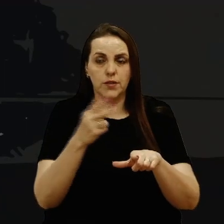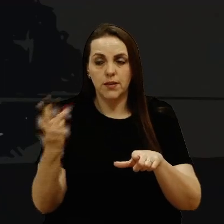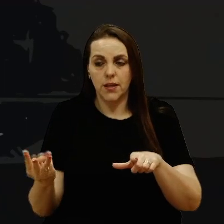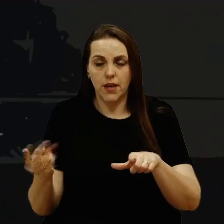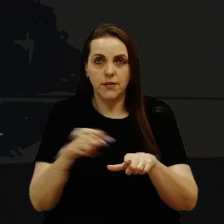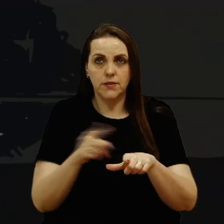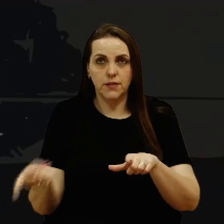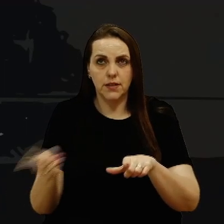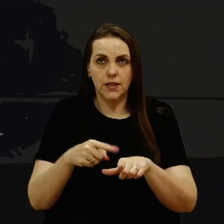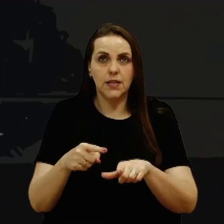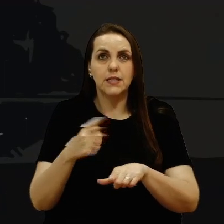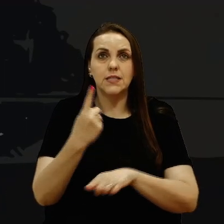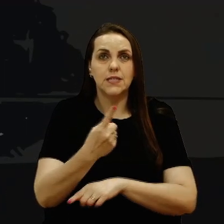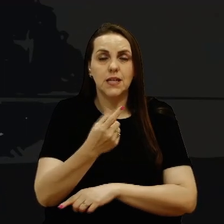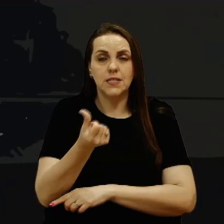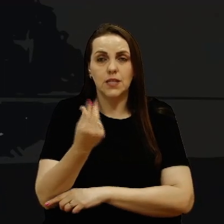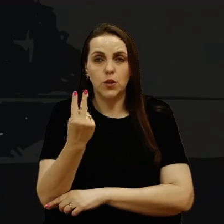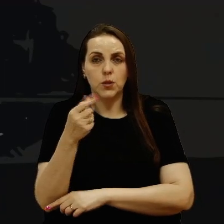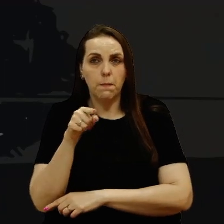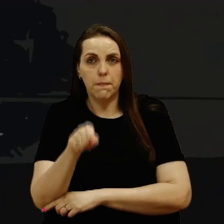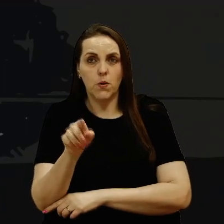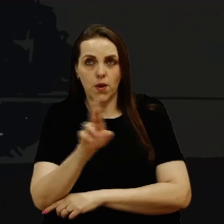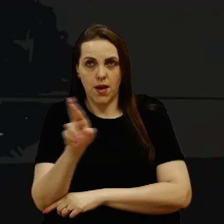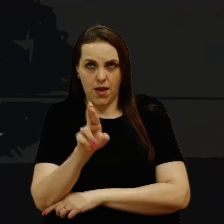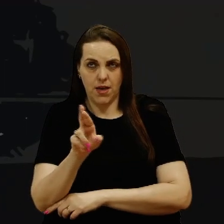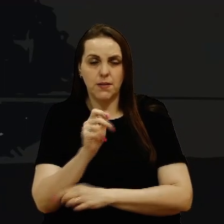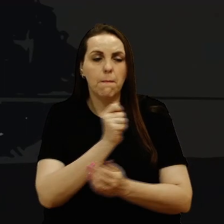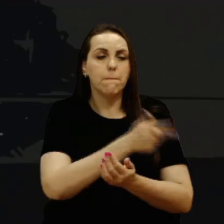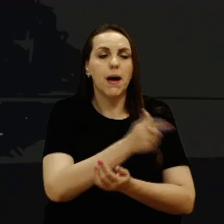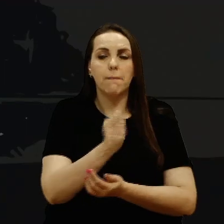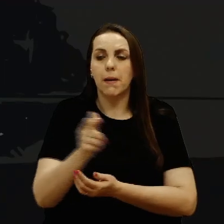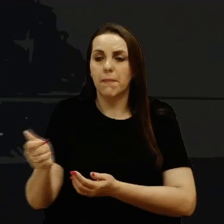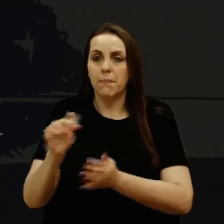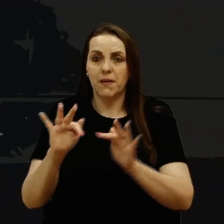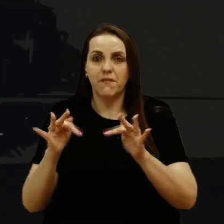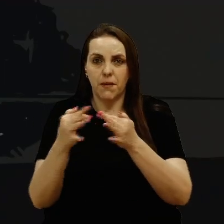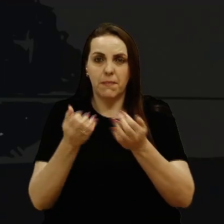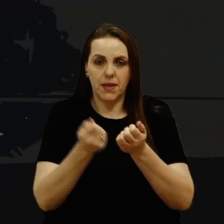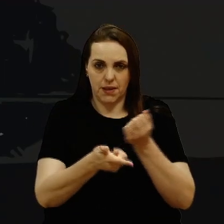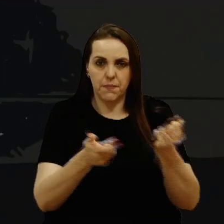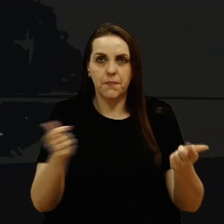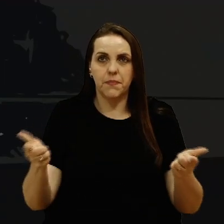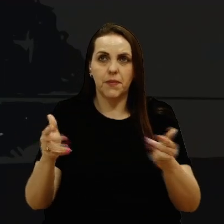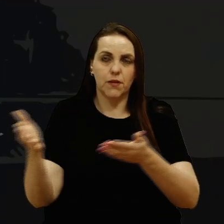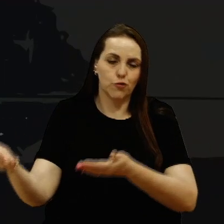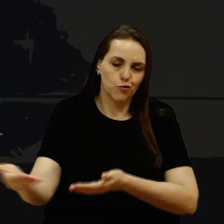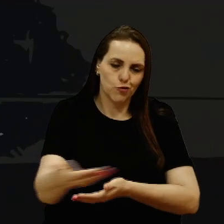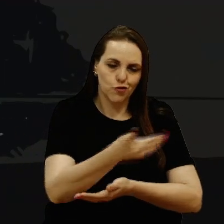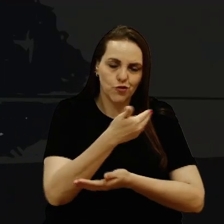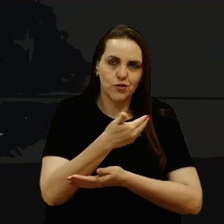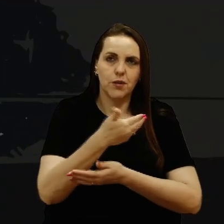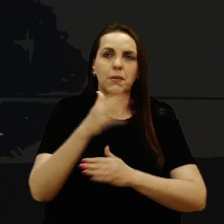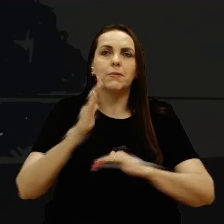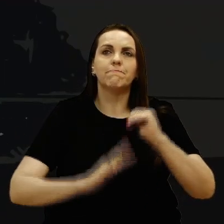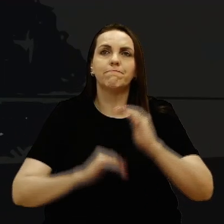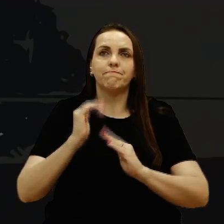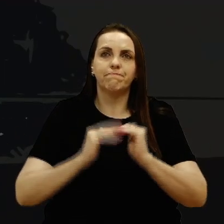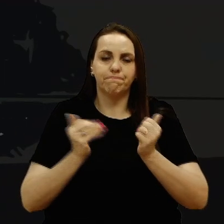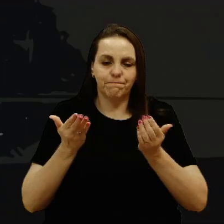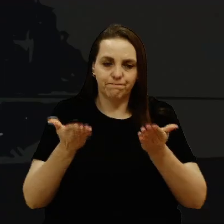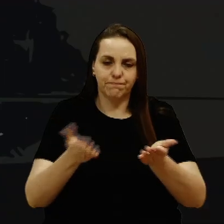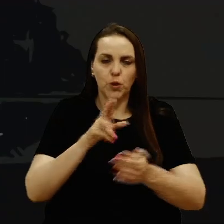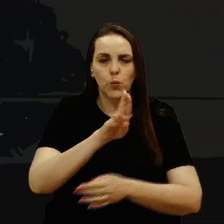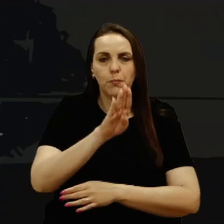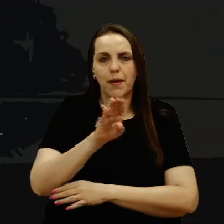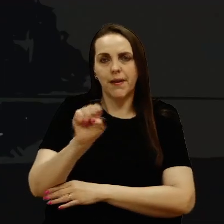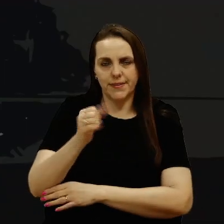mil cada um, aonde nós iremos desapropriar as famílias, os lotes das famílias para colocar a UBS. E